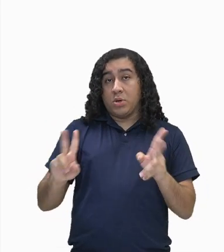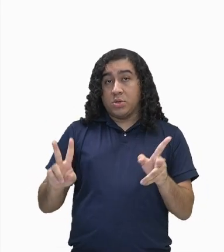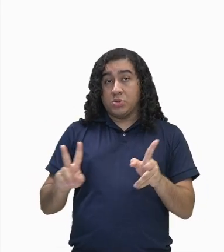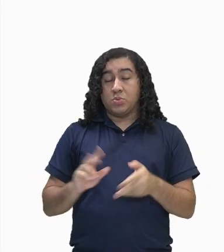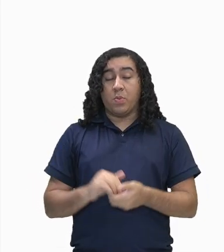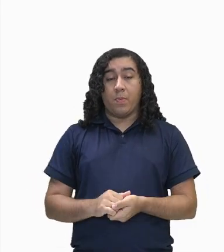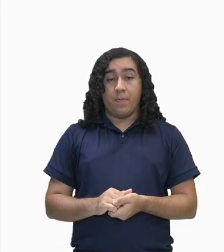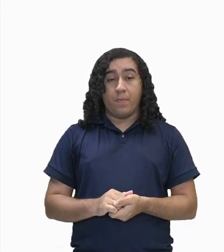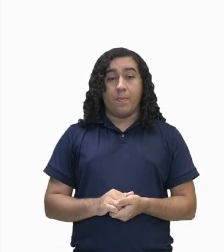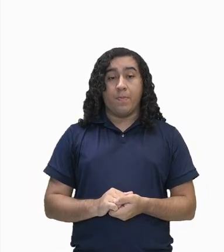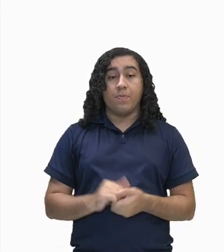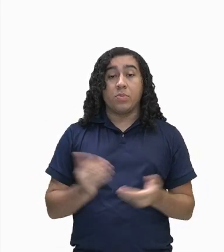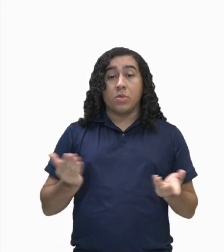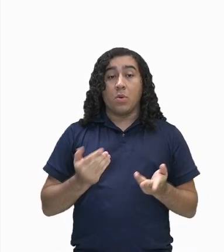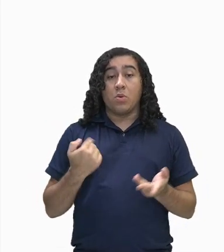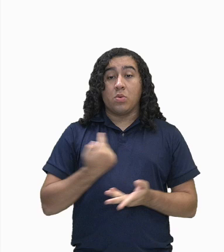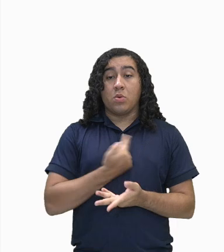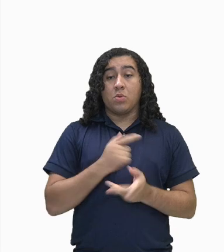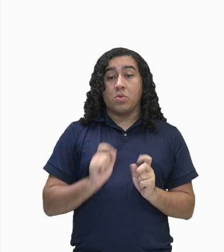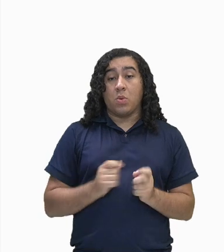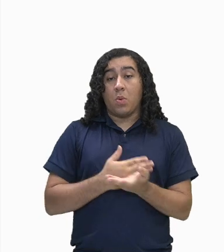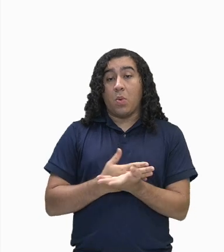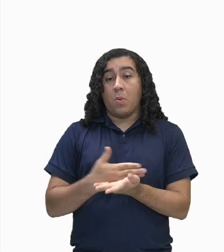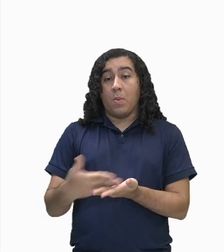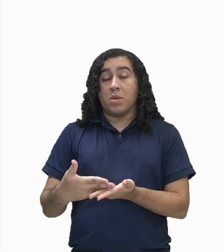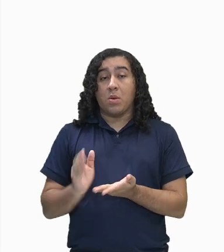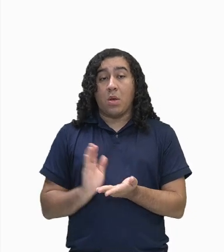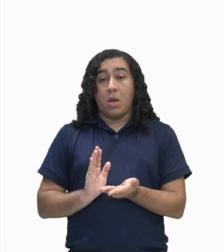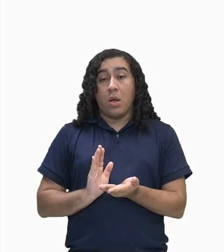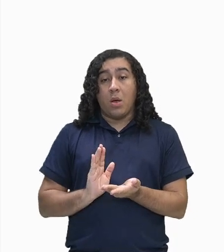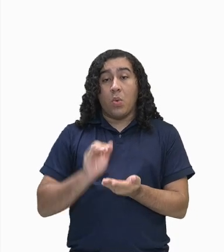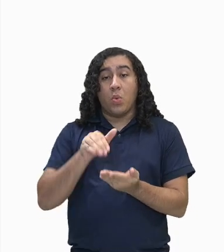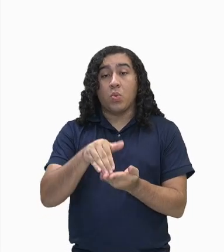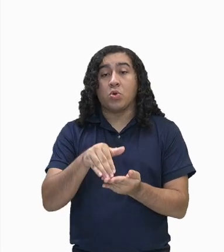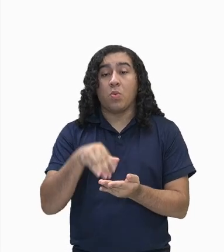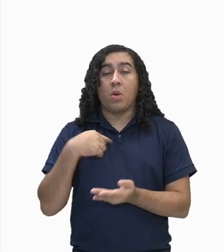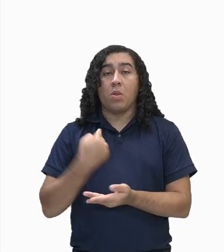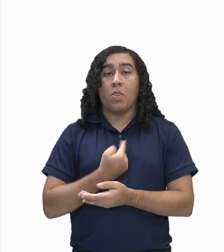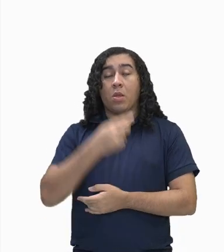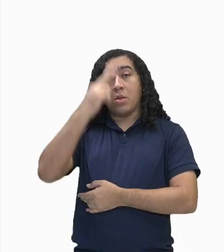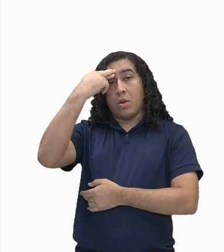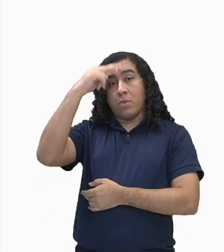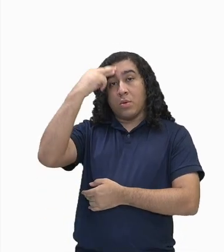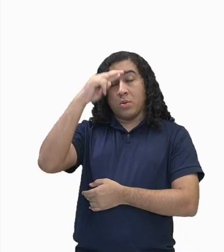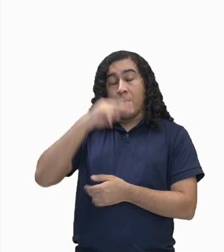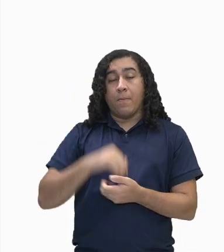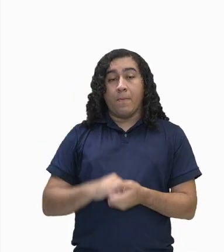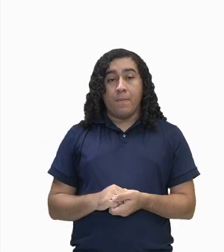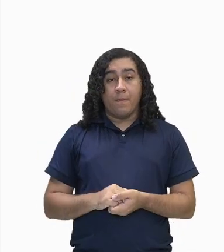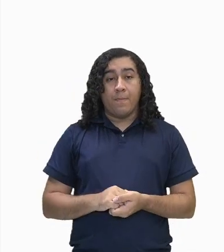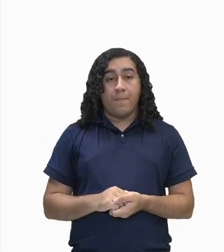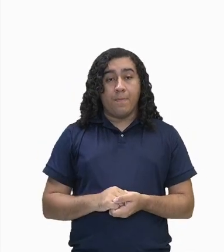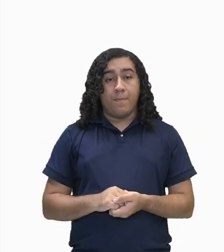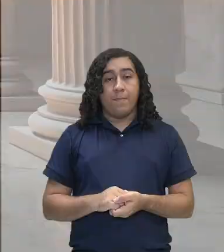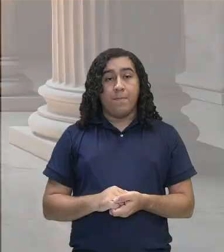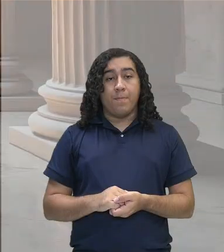E agora nós vamos entrar na última parte dessa nossa reflexão, que são